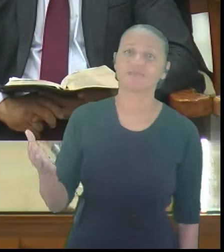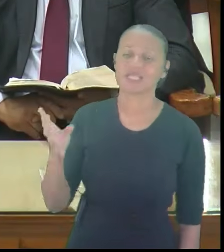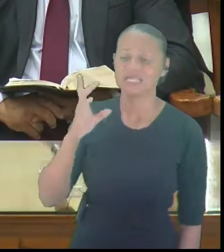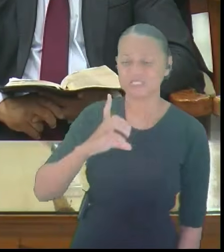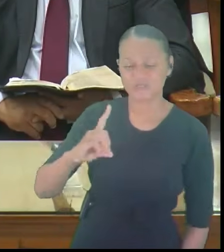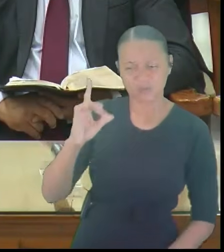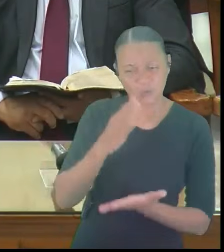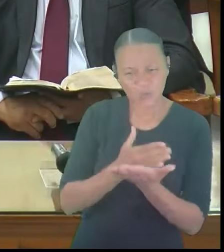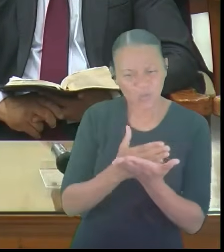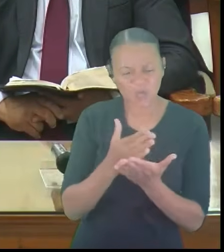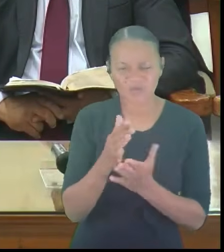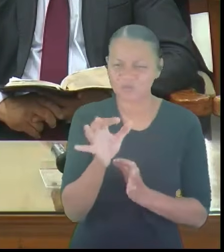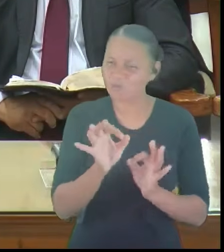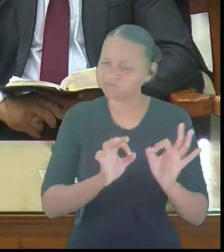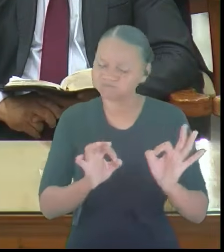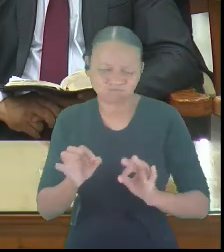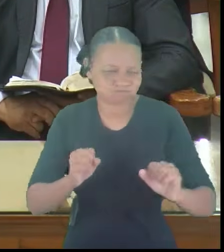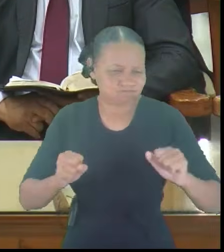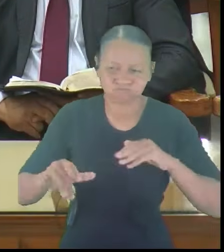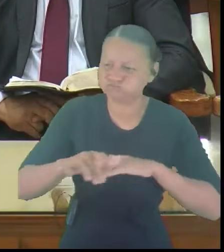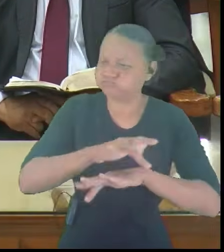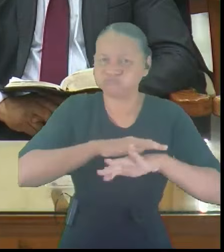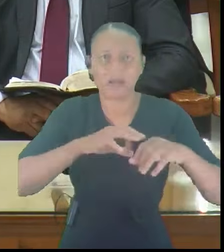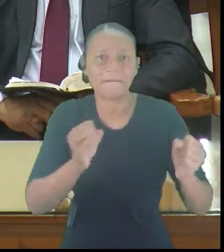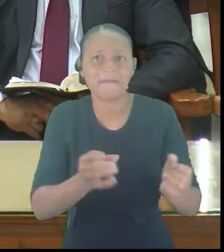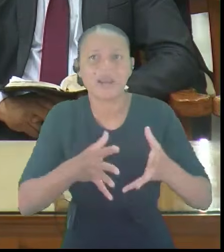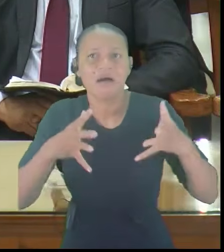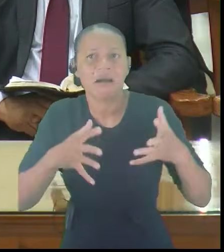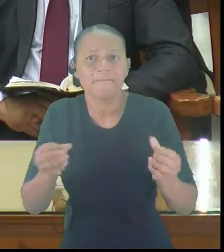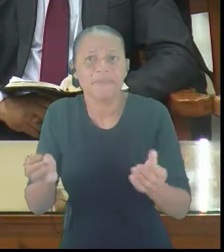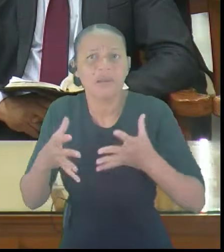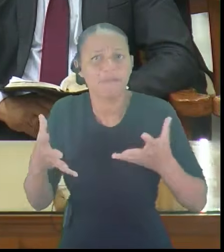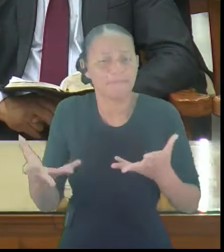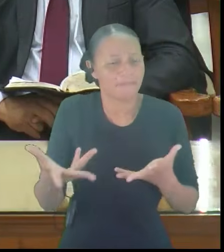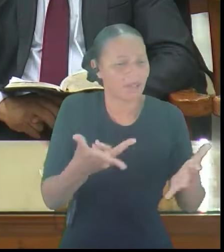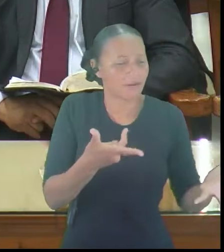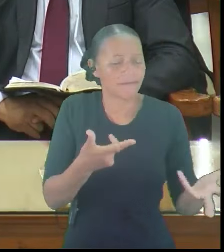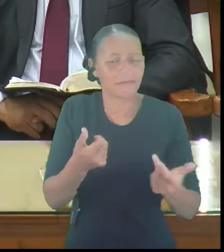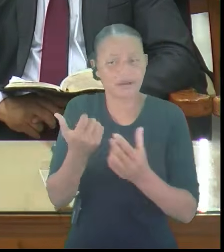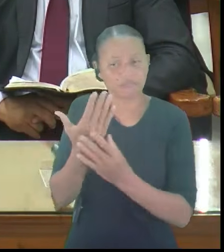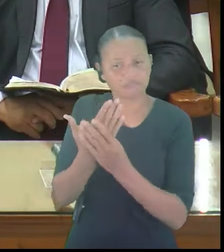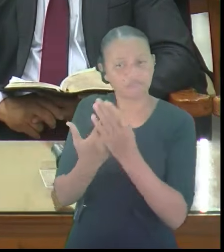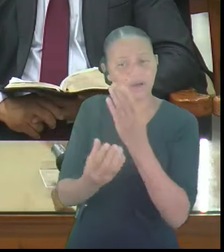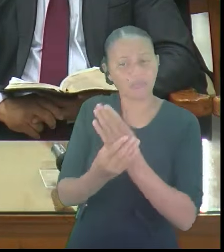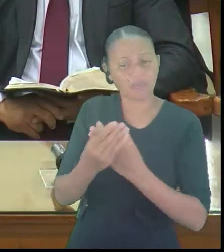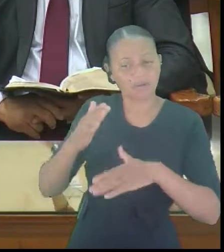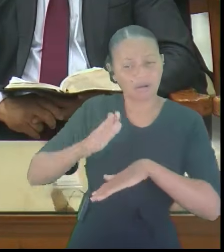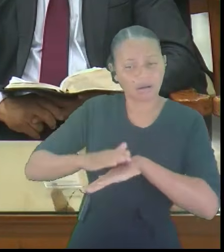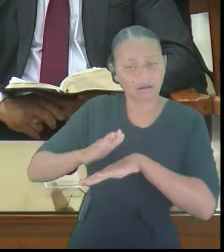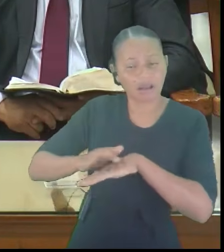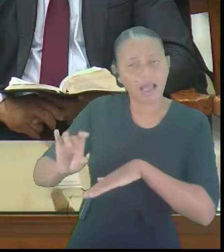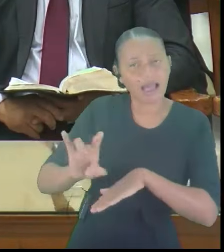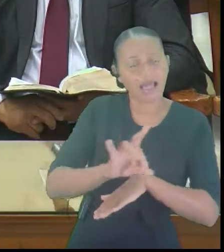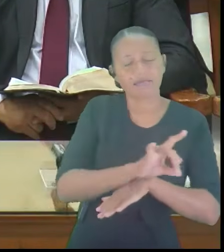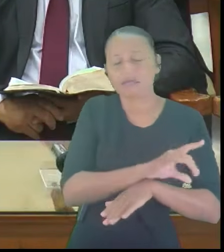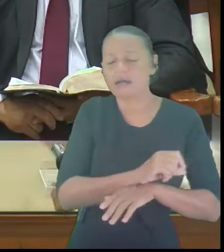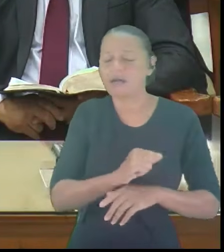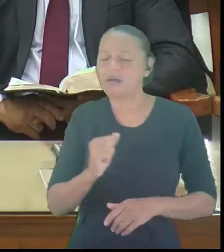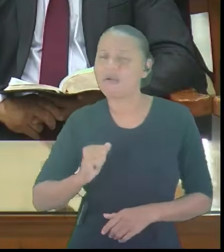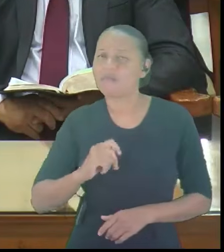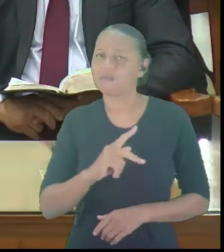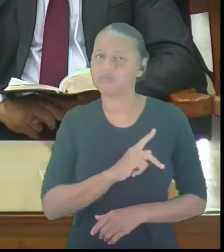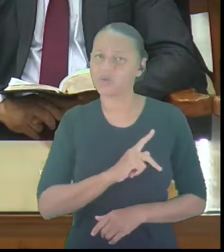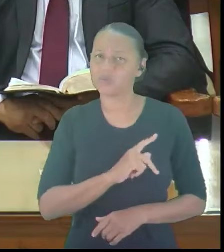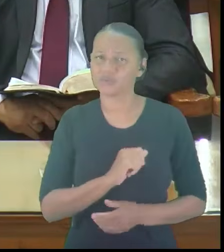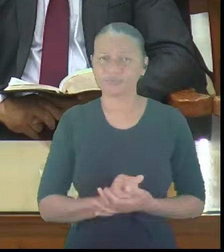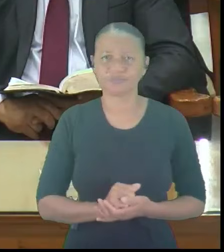fazer milagres. Deus começou a fazer maravilhas pelas mãos dos apóstolos. O que é que eu aprendo aqui? Eu aprendo, irmão,